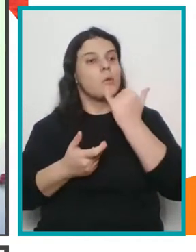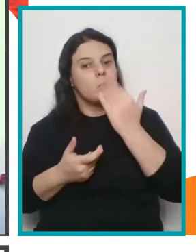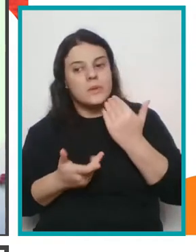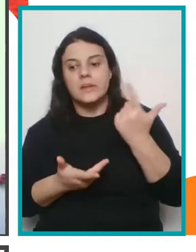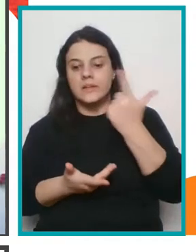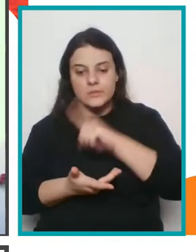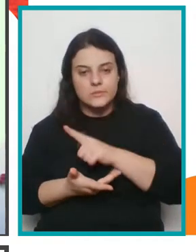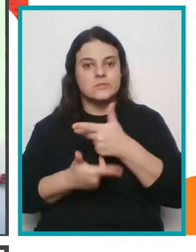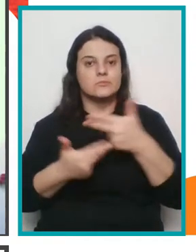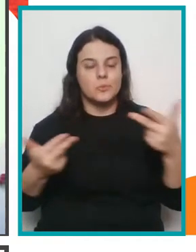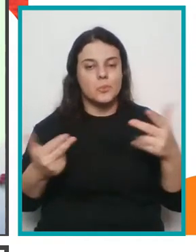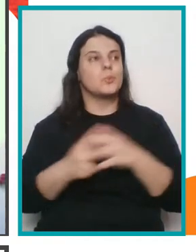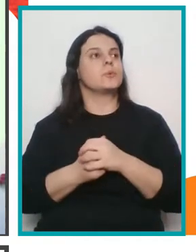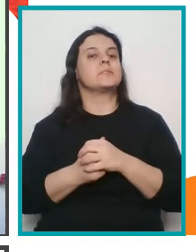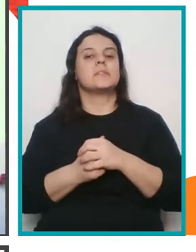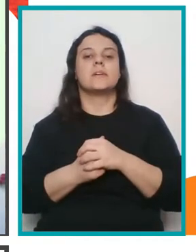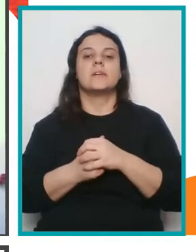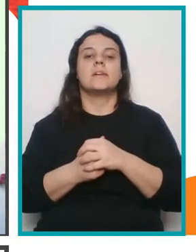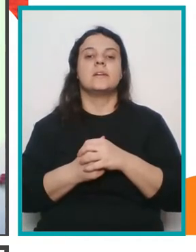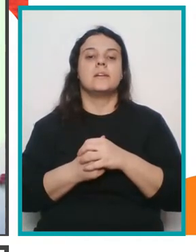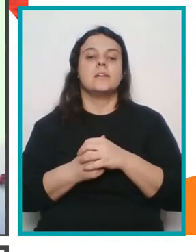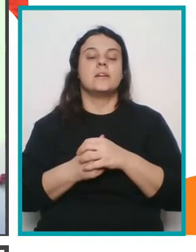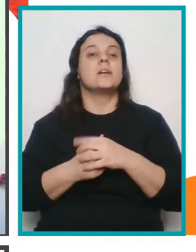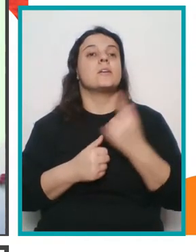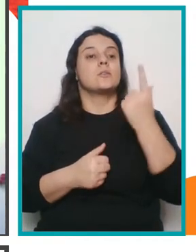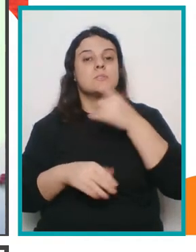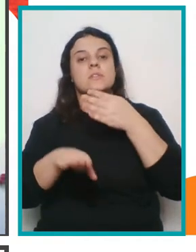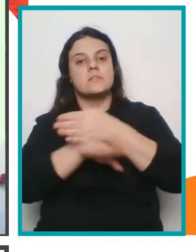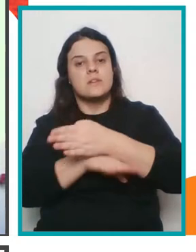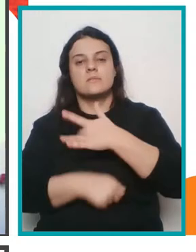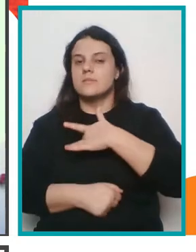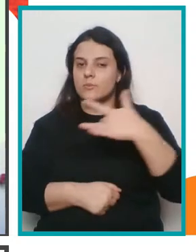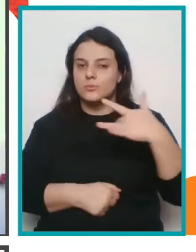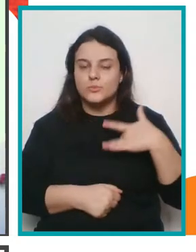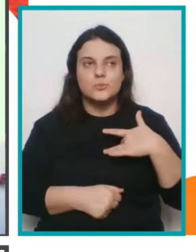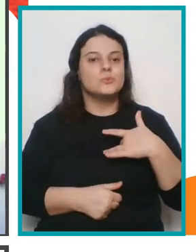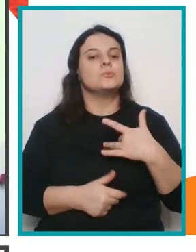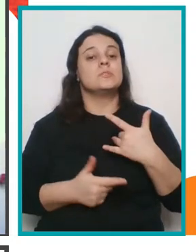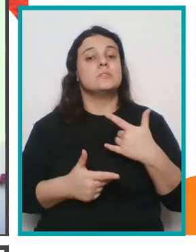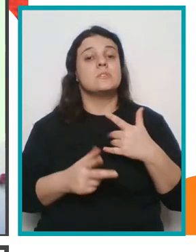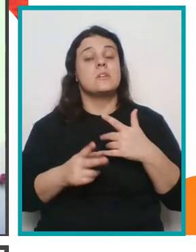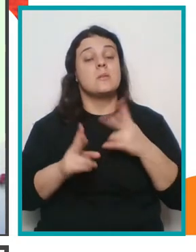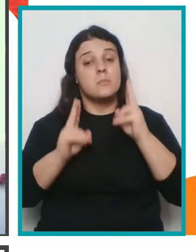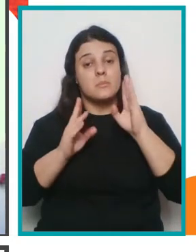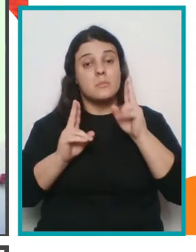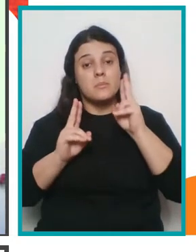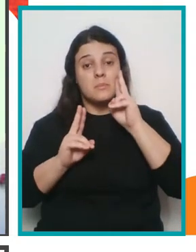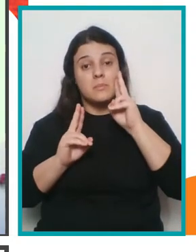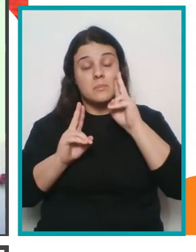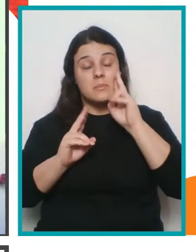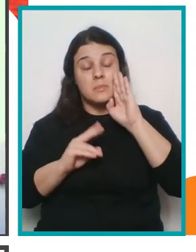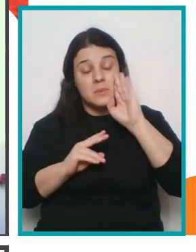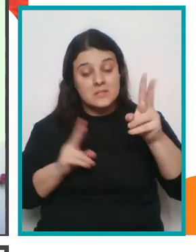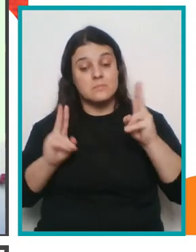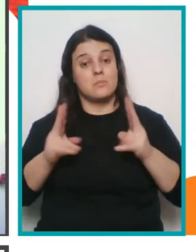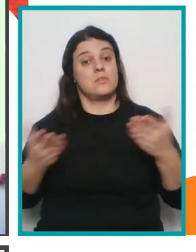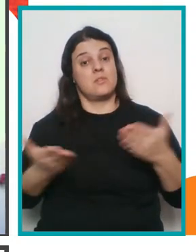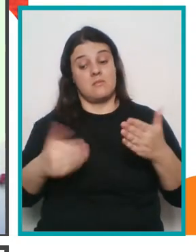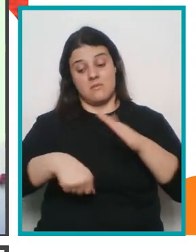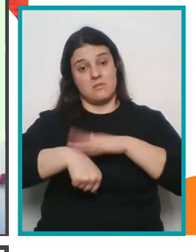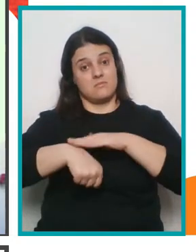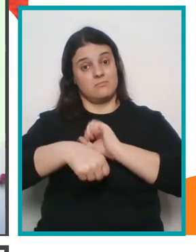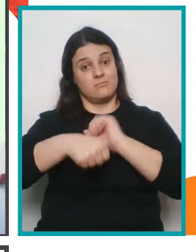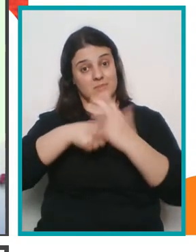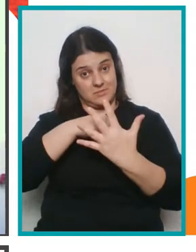básicas, a gente ainda tem que enfrentar conjuntamente essa crise climática